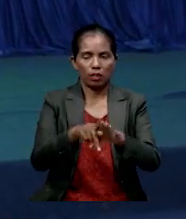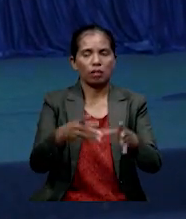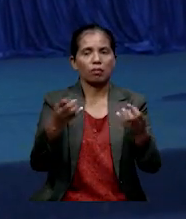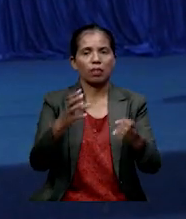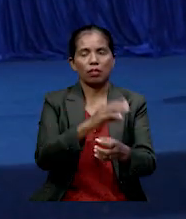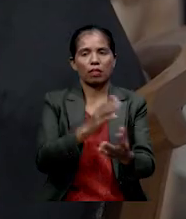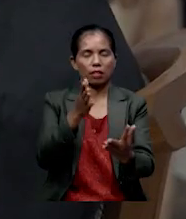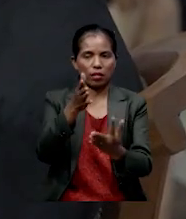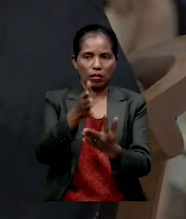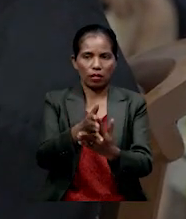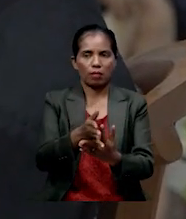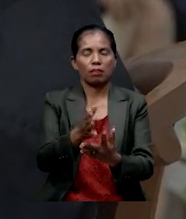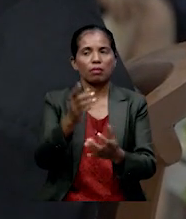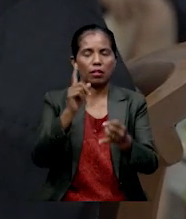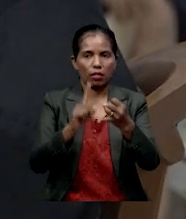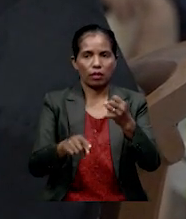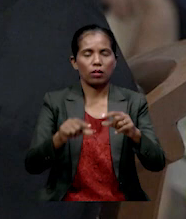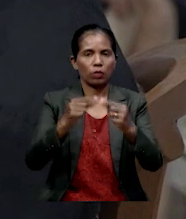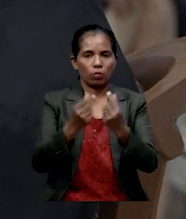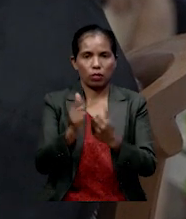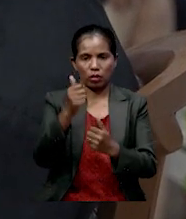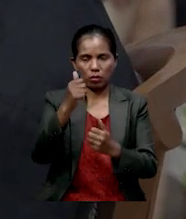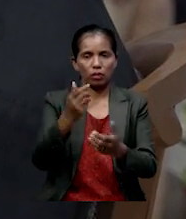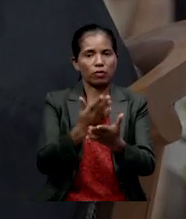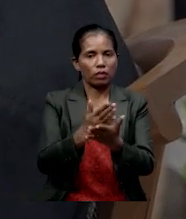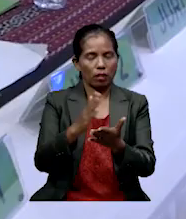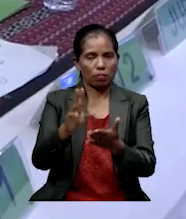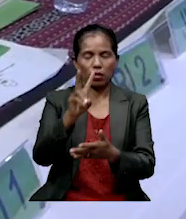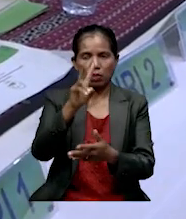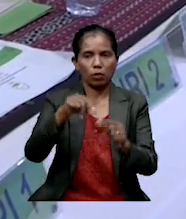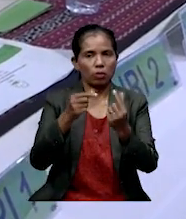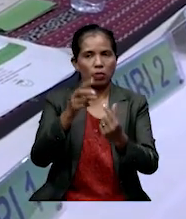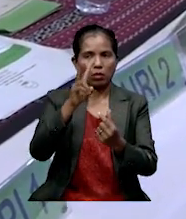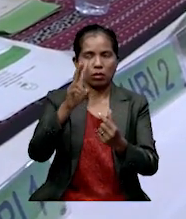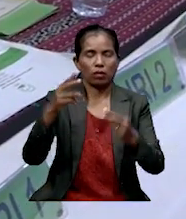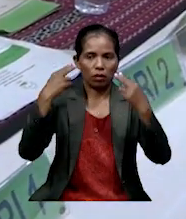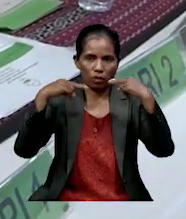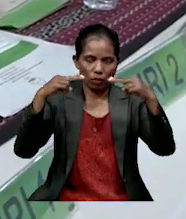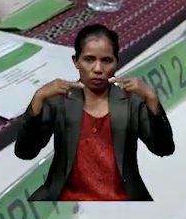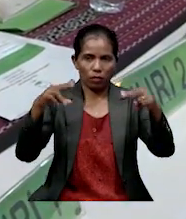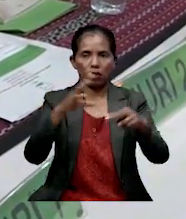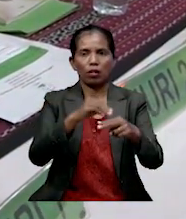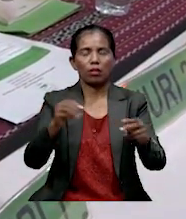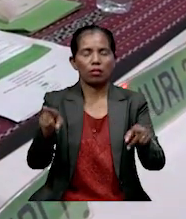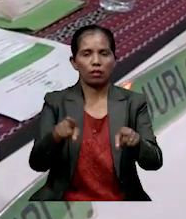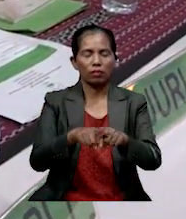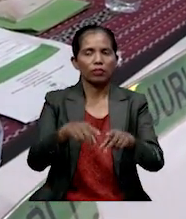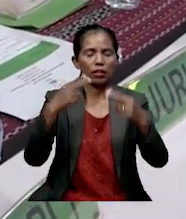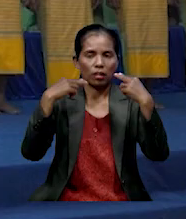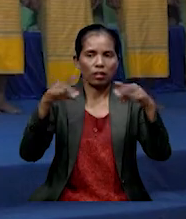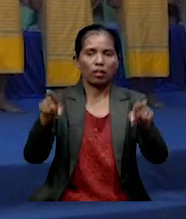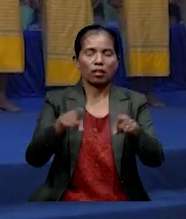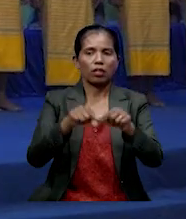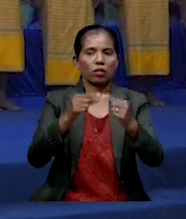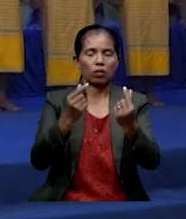tama final. Husi grupo sanulu fai ba categoria rua Hanesan coral no vocal group e a categoria coral Hanesan